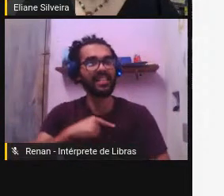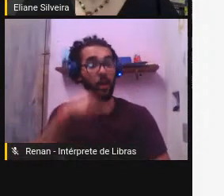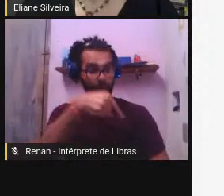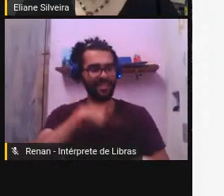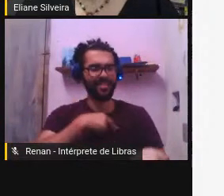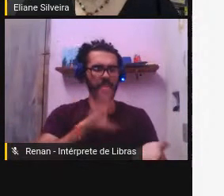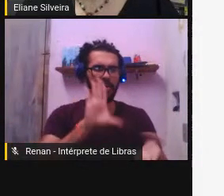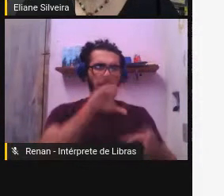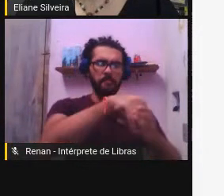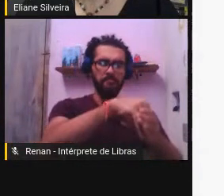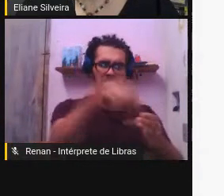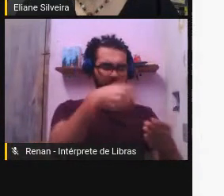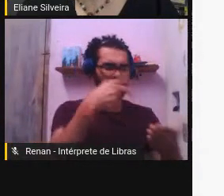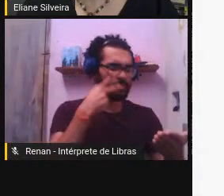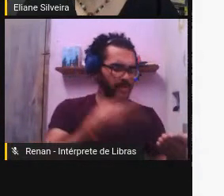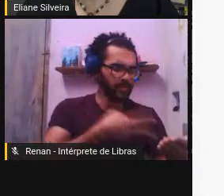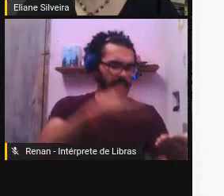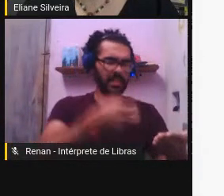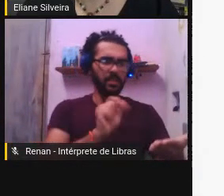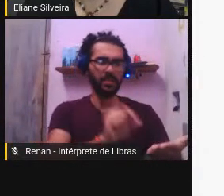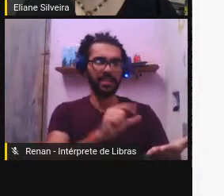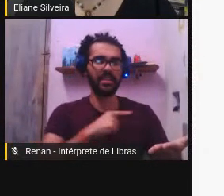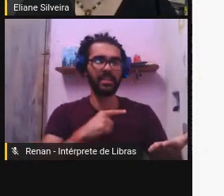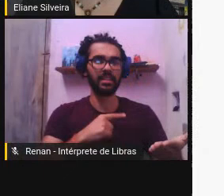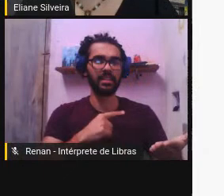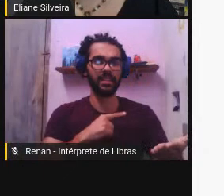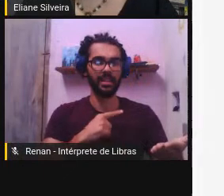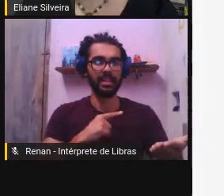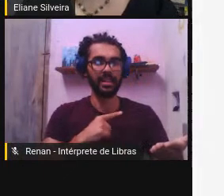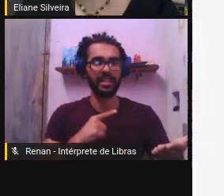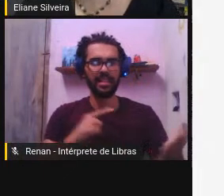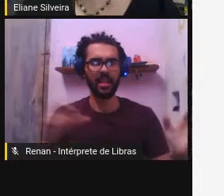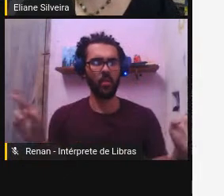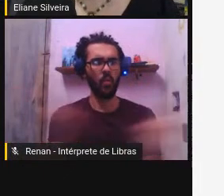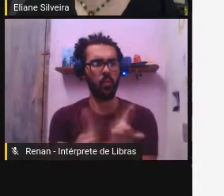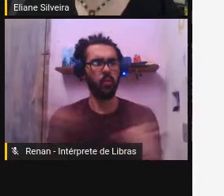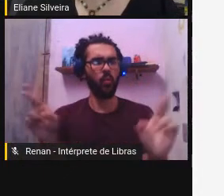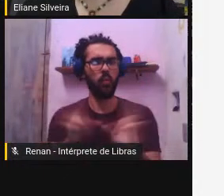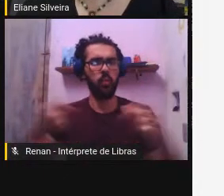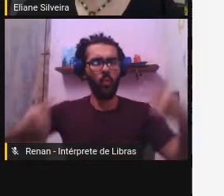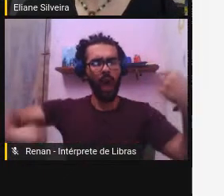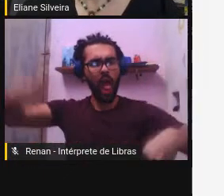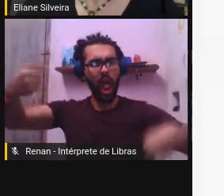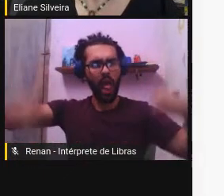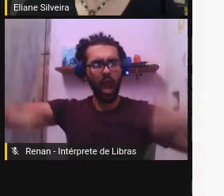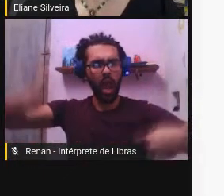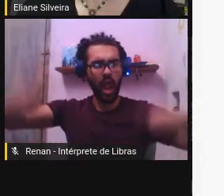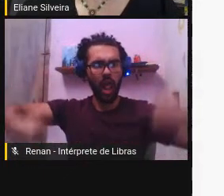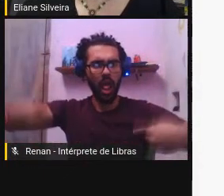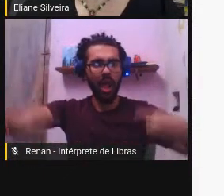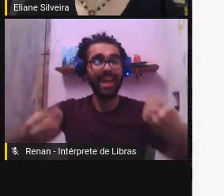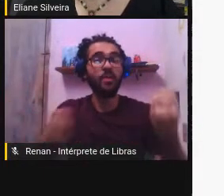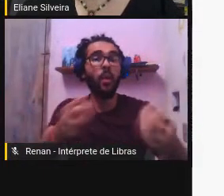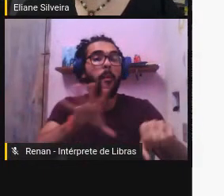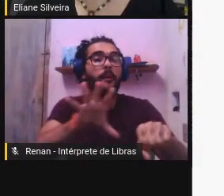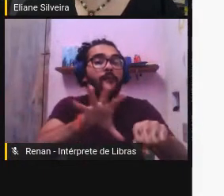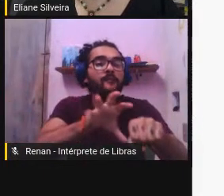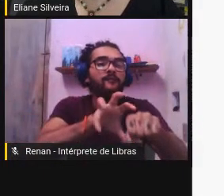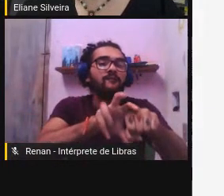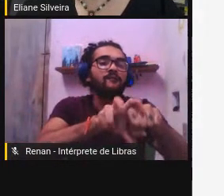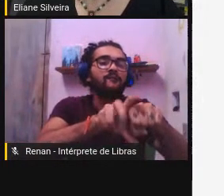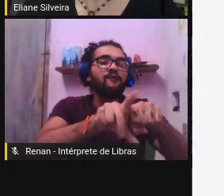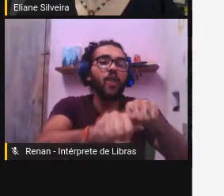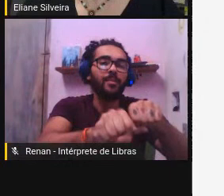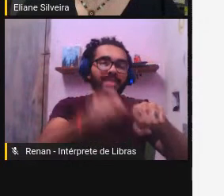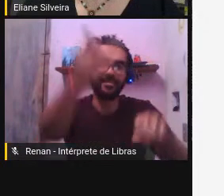é preciso admitir bastante laterais nas discussões sobre a formação do linguista. Talvez por isso eu tenha escolhido